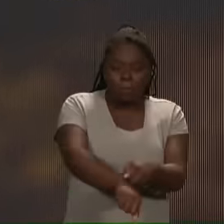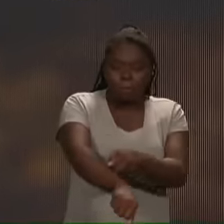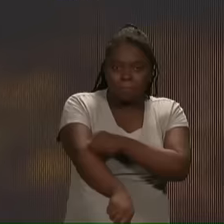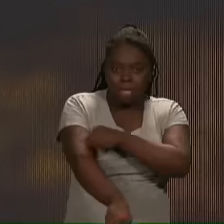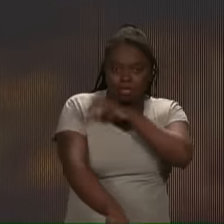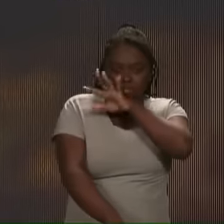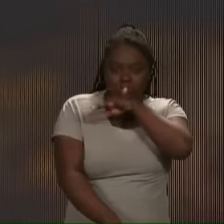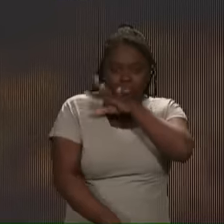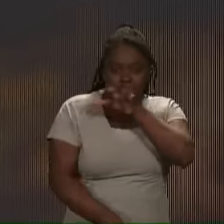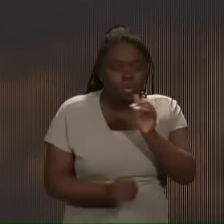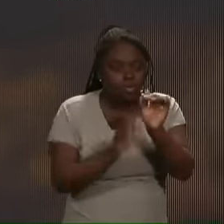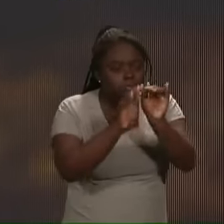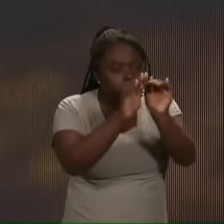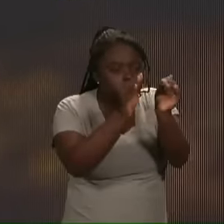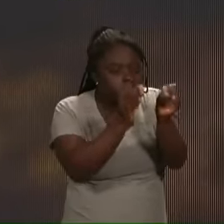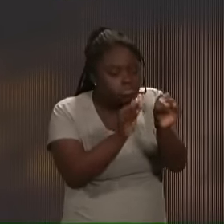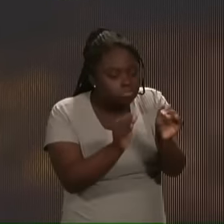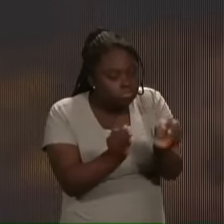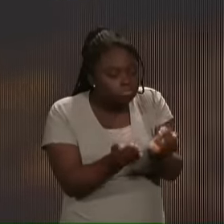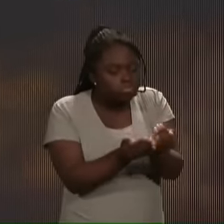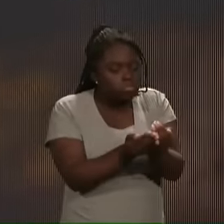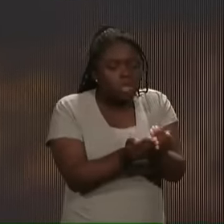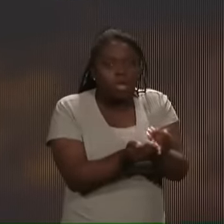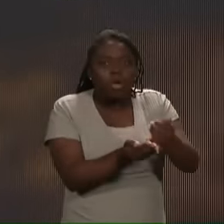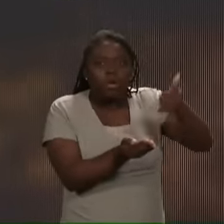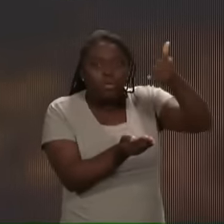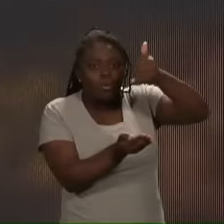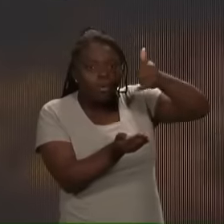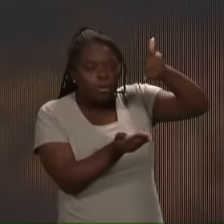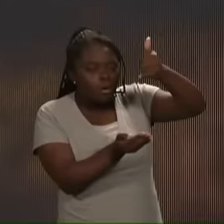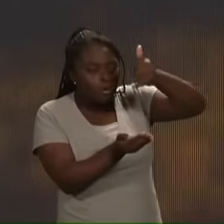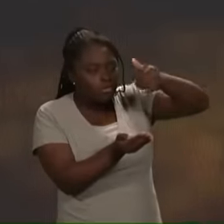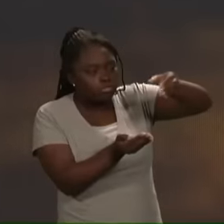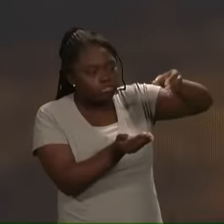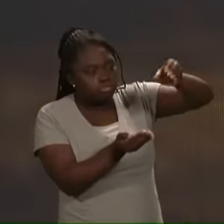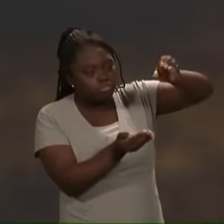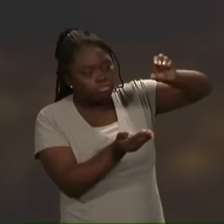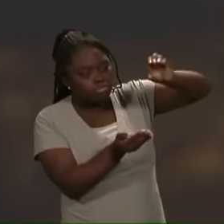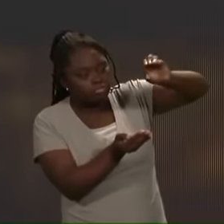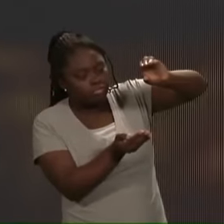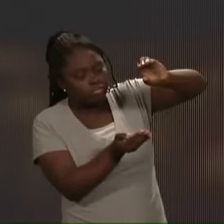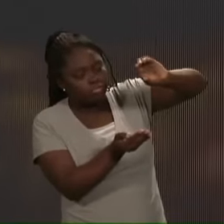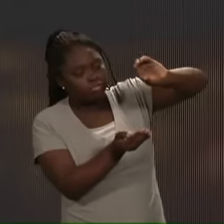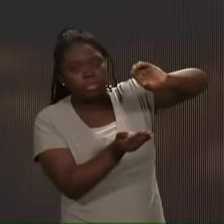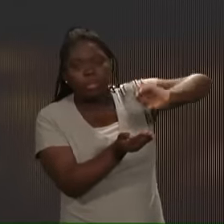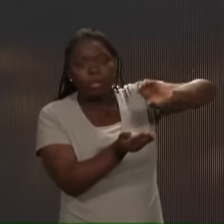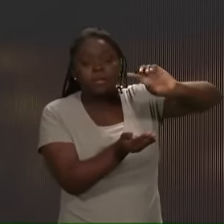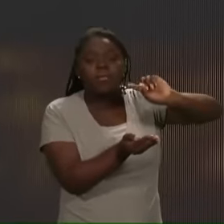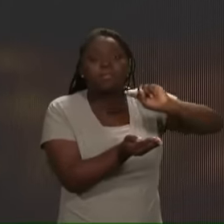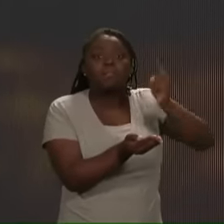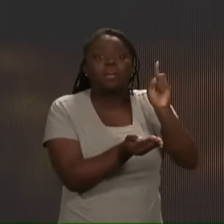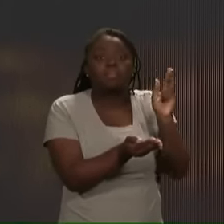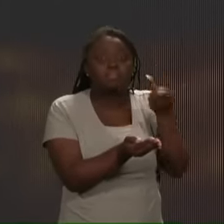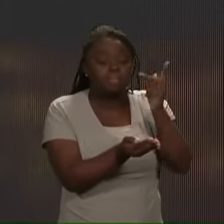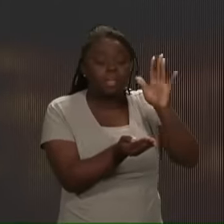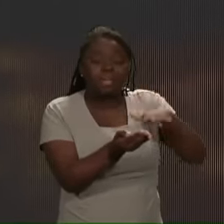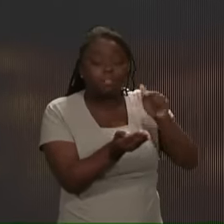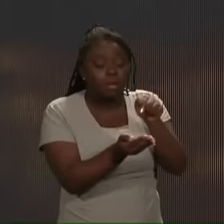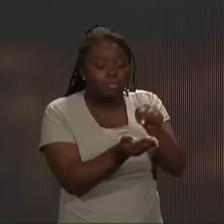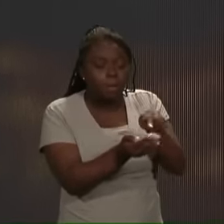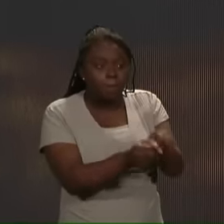ali o óleo. Mas com o passar do tempo, muitas vezes o odre